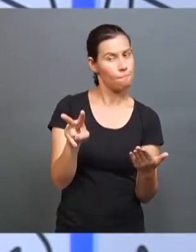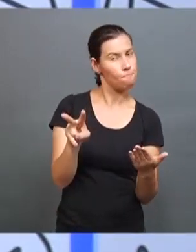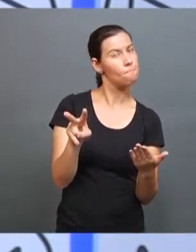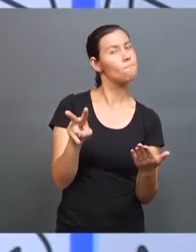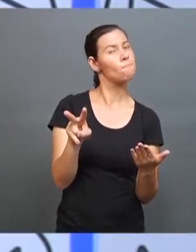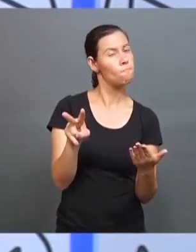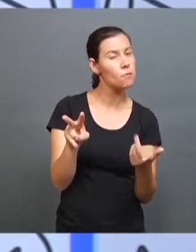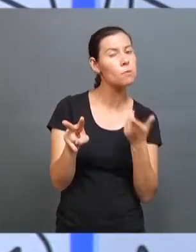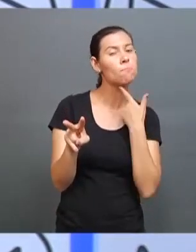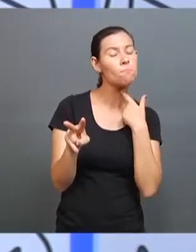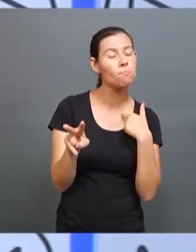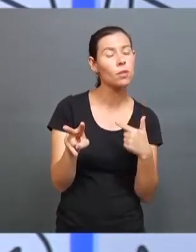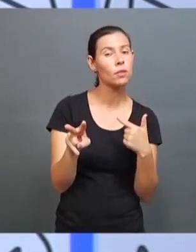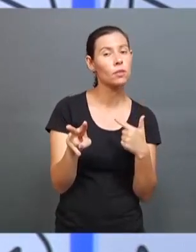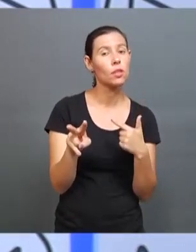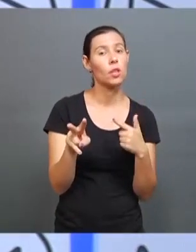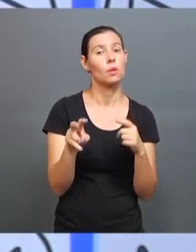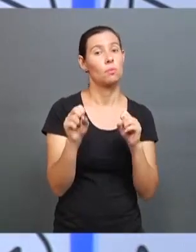não precisam ser só produtos